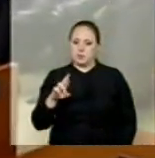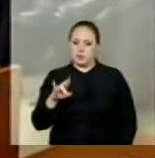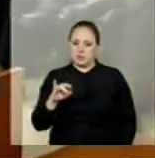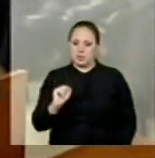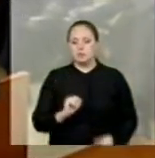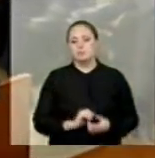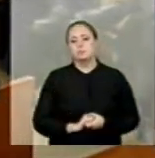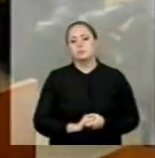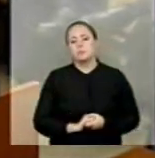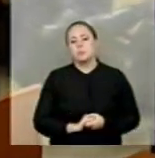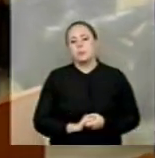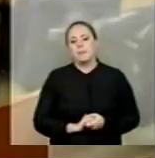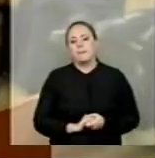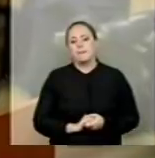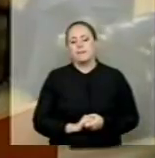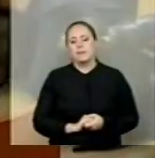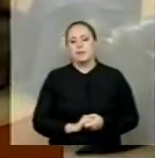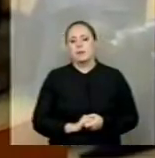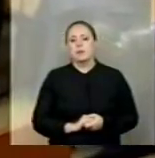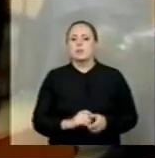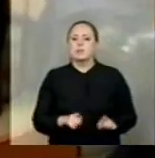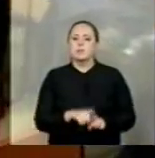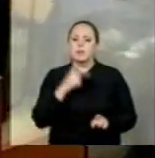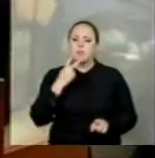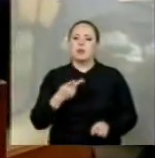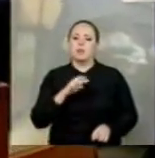também ao poder de investigação do Ministério Público,